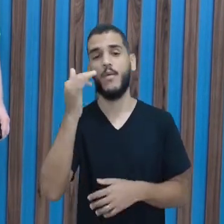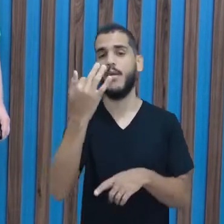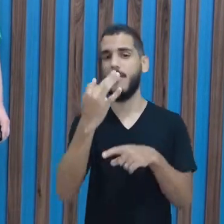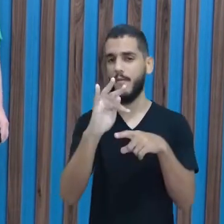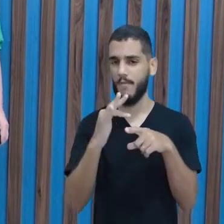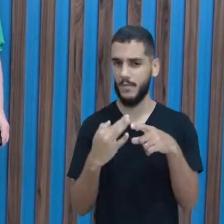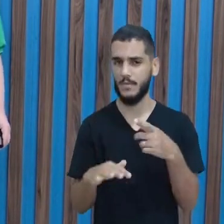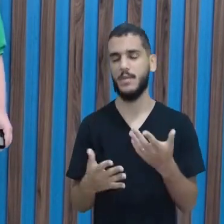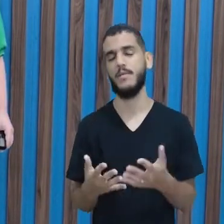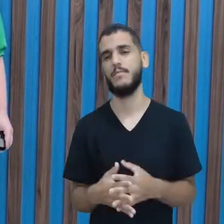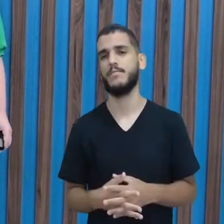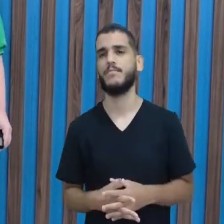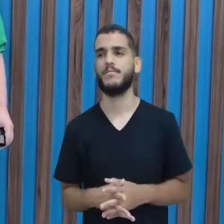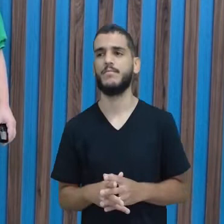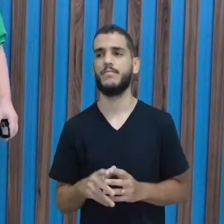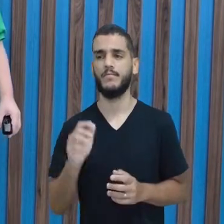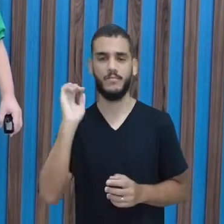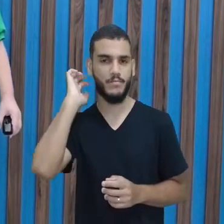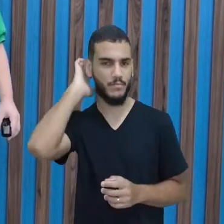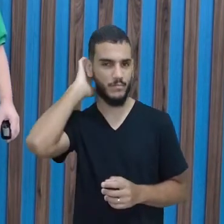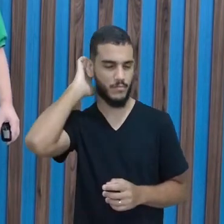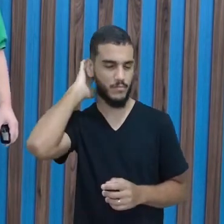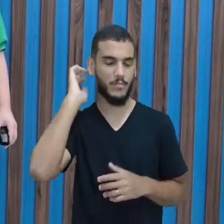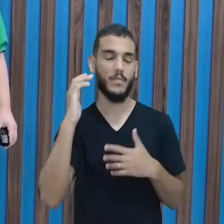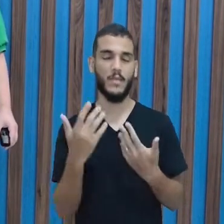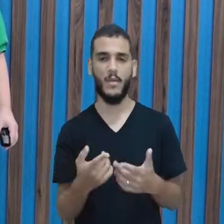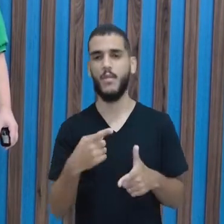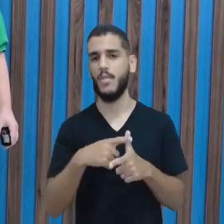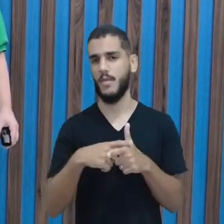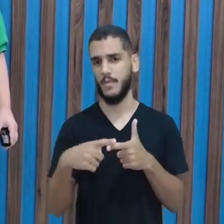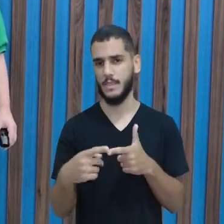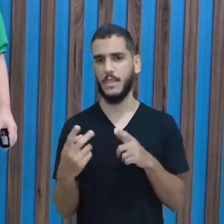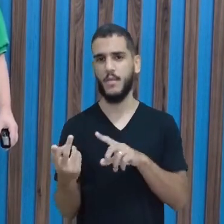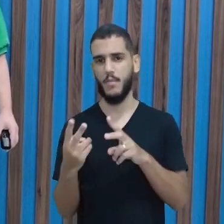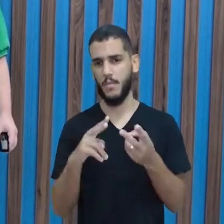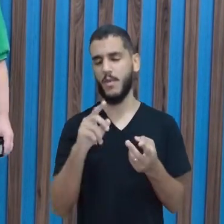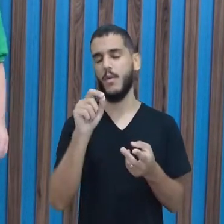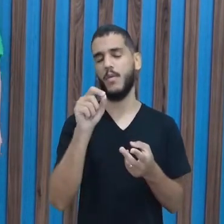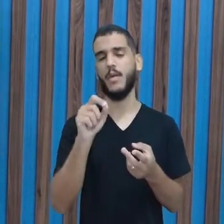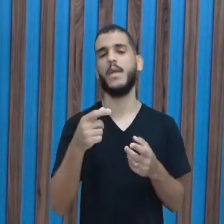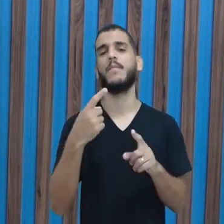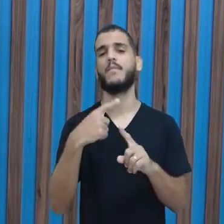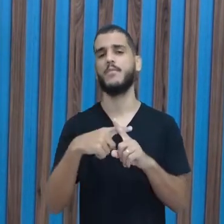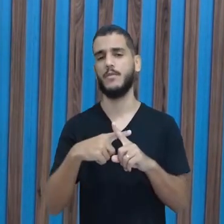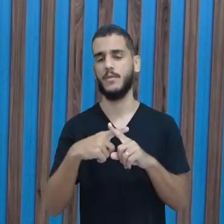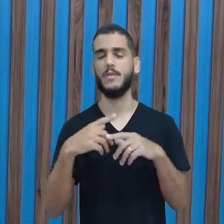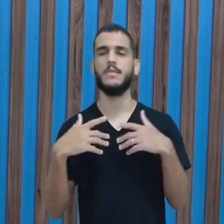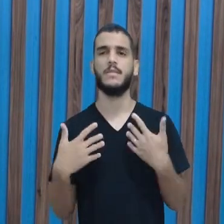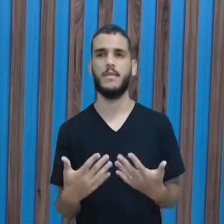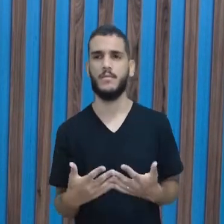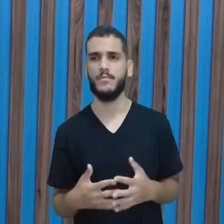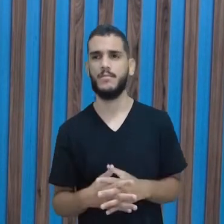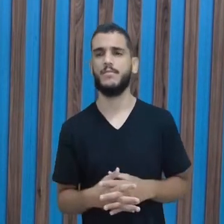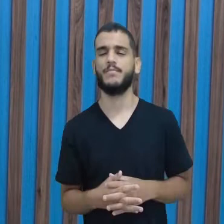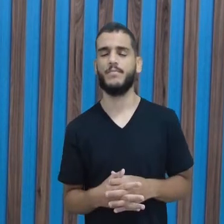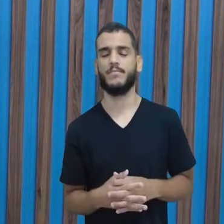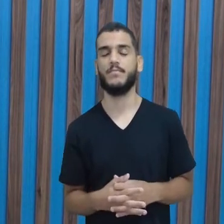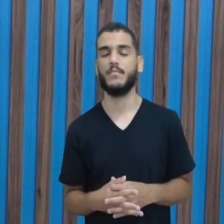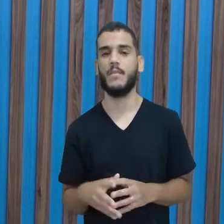divisão. Divisão, o oposto da divisão é a multiplicação. Se eu vou aumentar